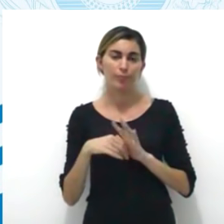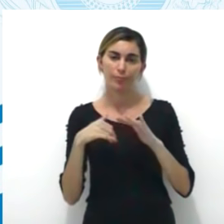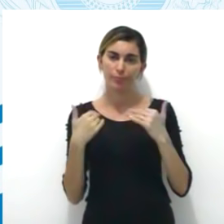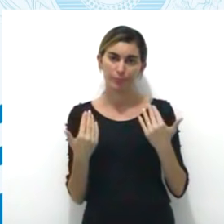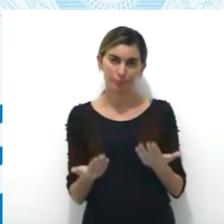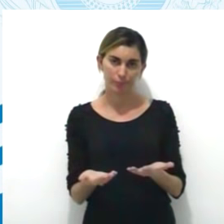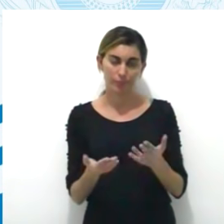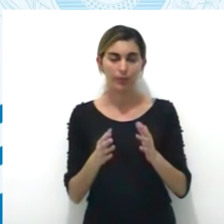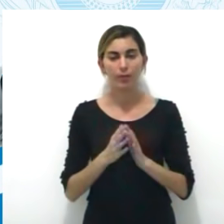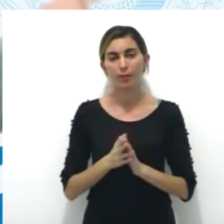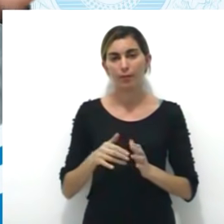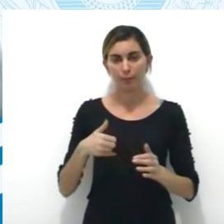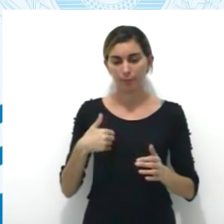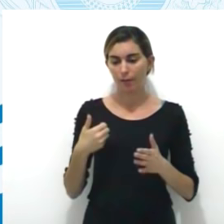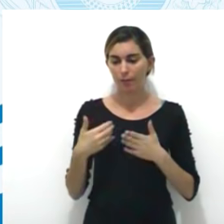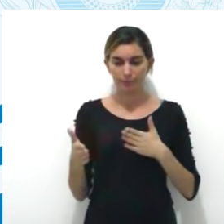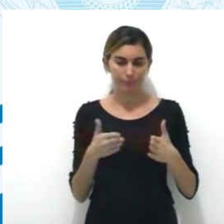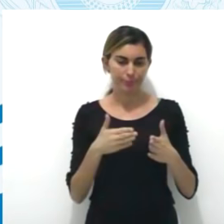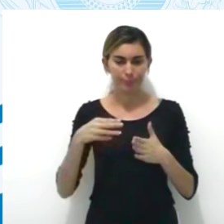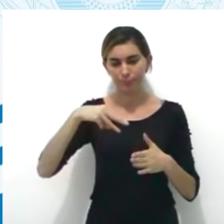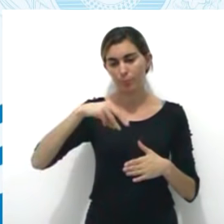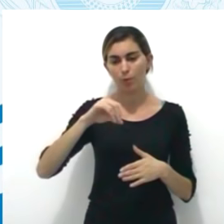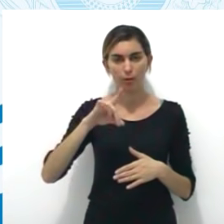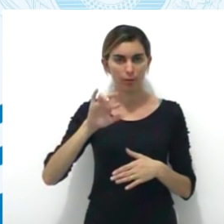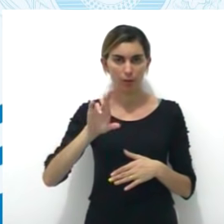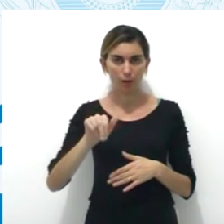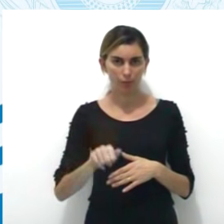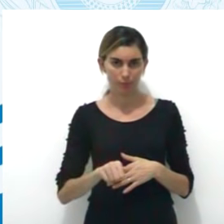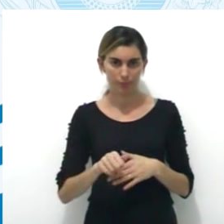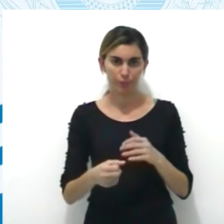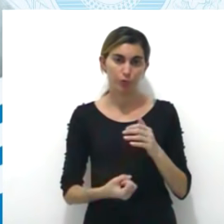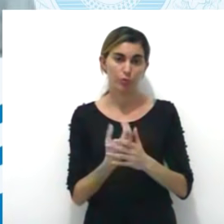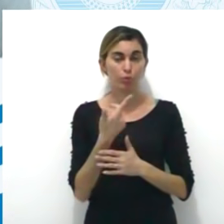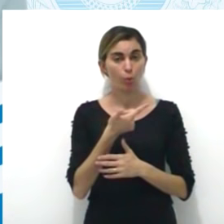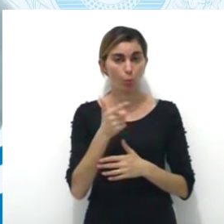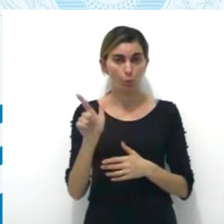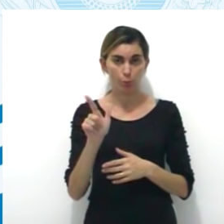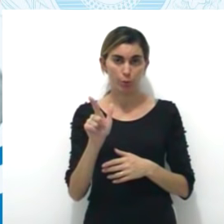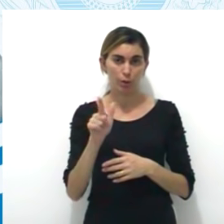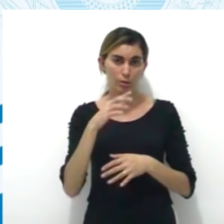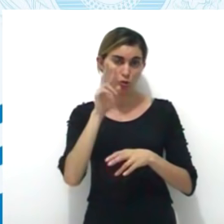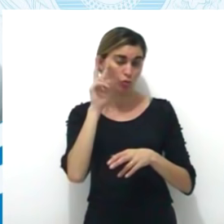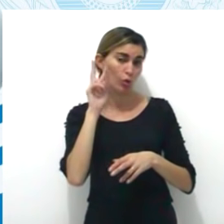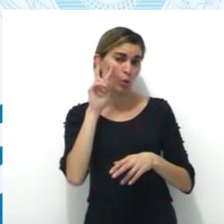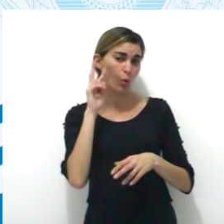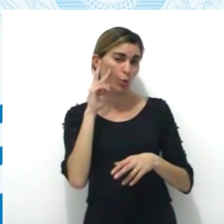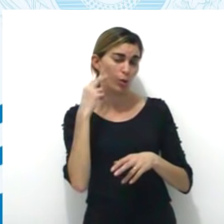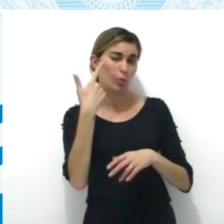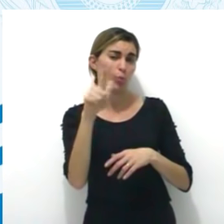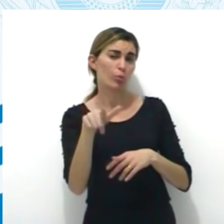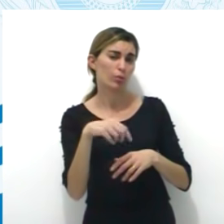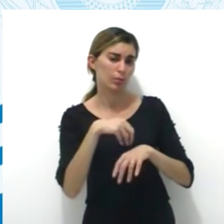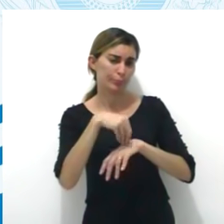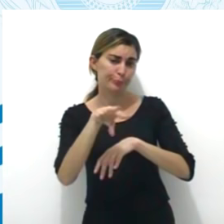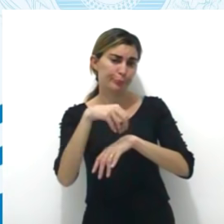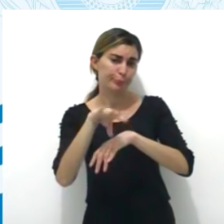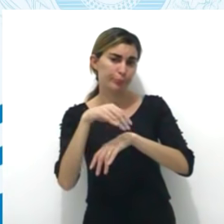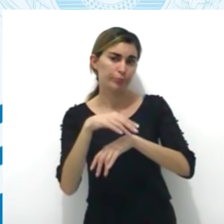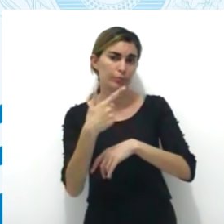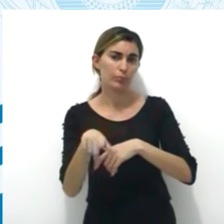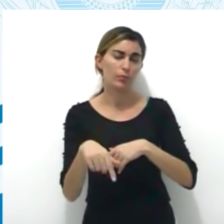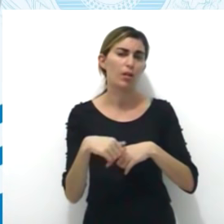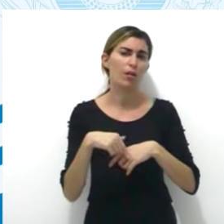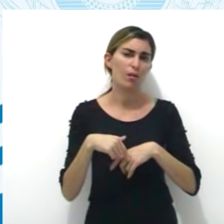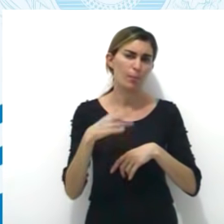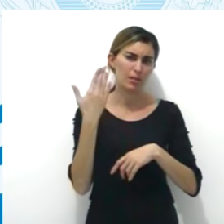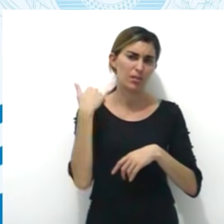Então, entretanto, na idade moderna, já surgiu outra versão. Que esse tipo de ideia foi